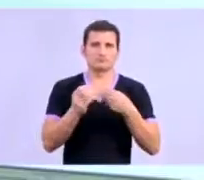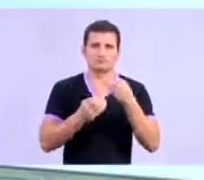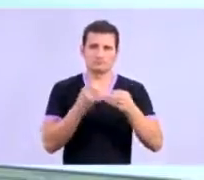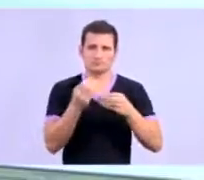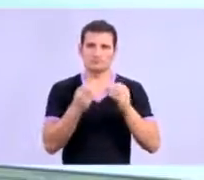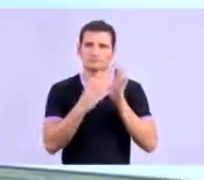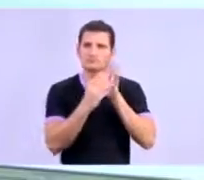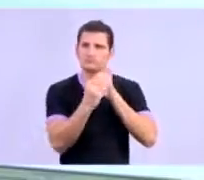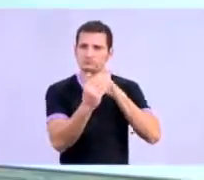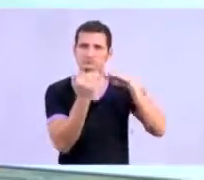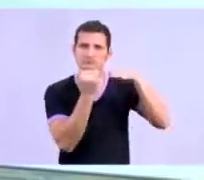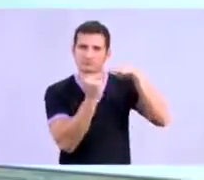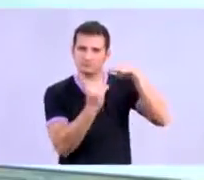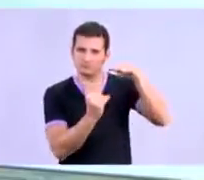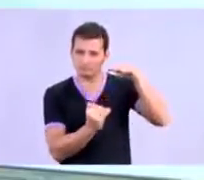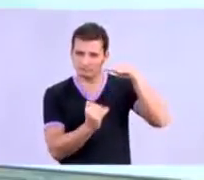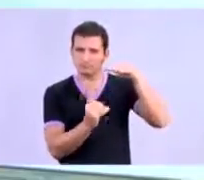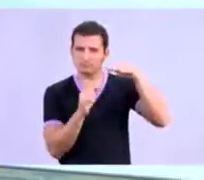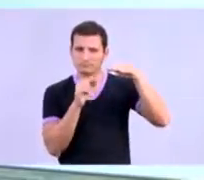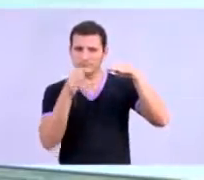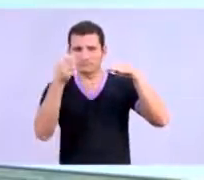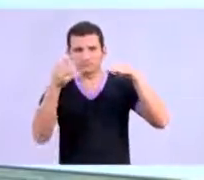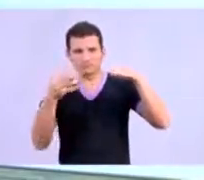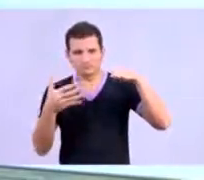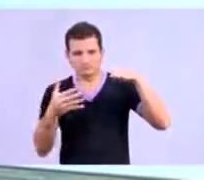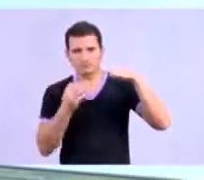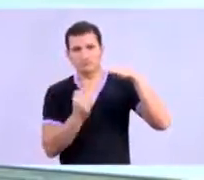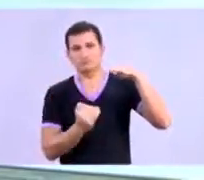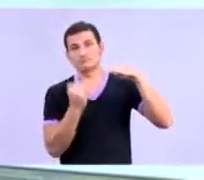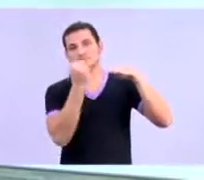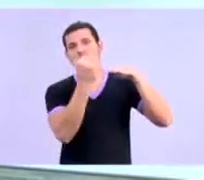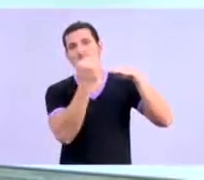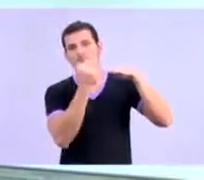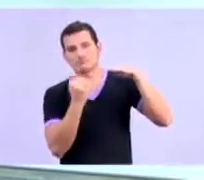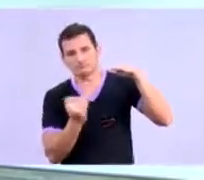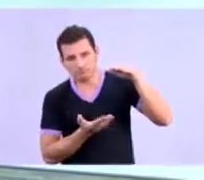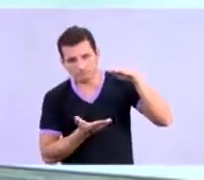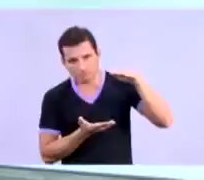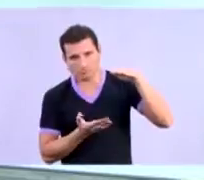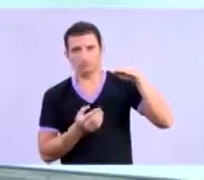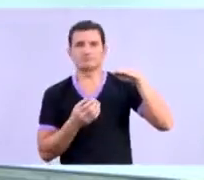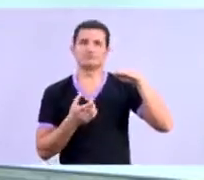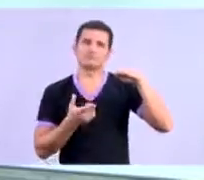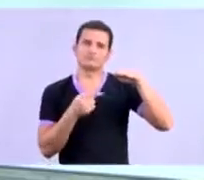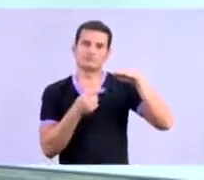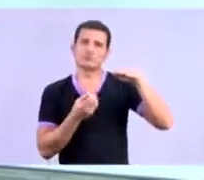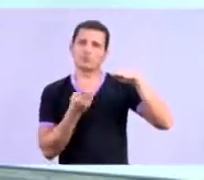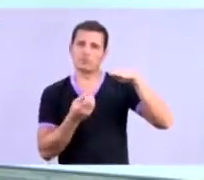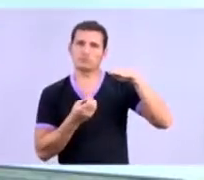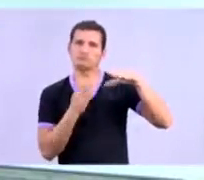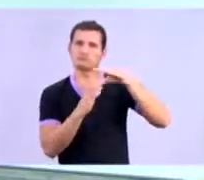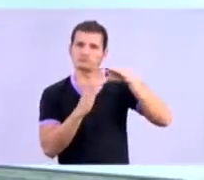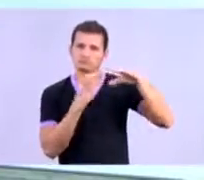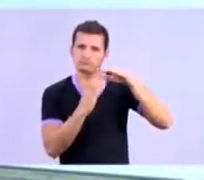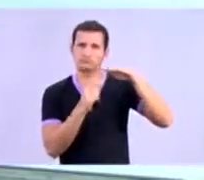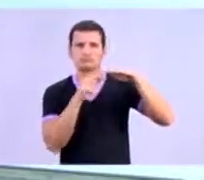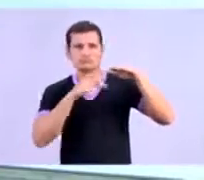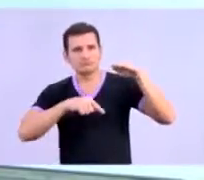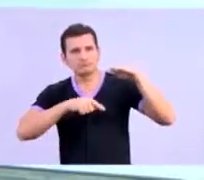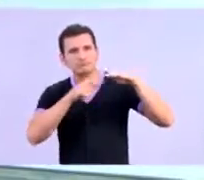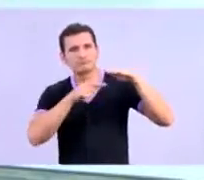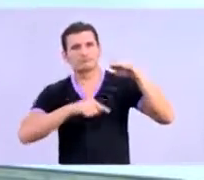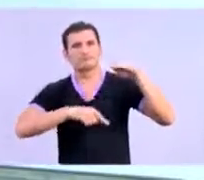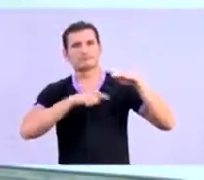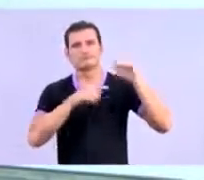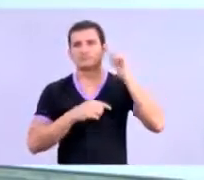esse modelo de camadas que a gente fala, né? Tem uma camada superior, uma inferior, como que essa comunicação vai estabelecer entre